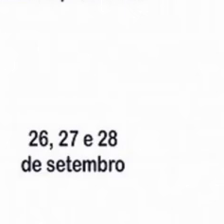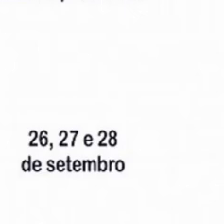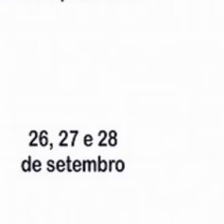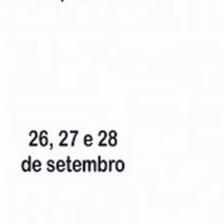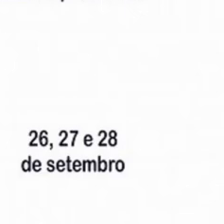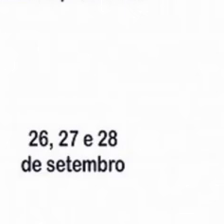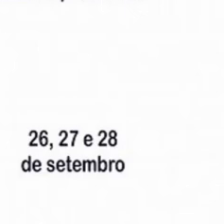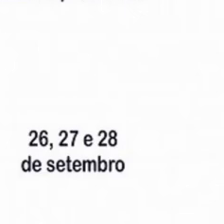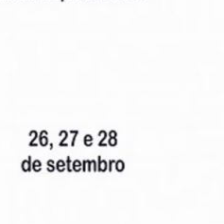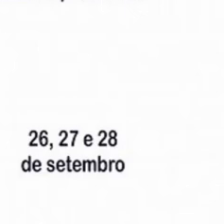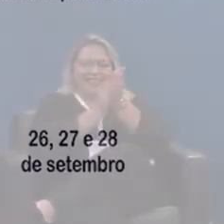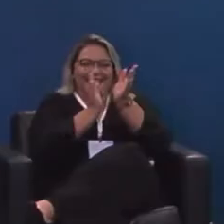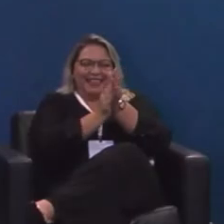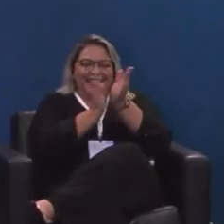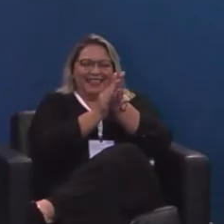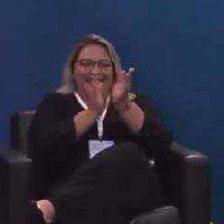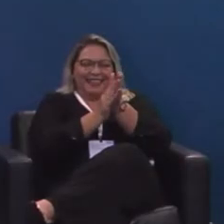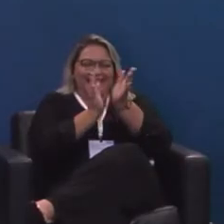Muito bom,